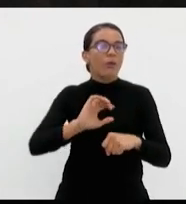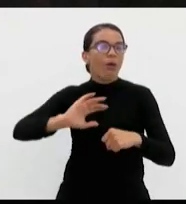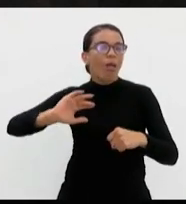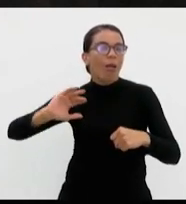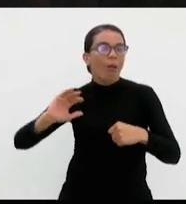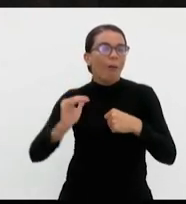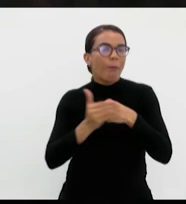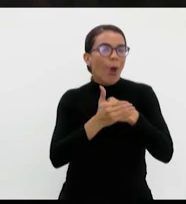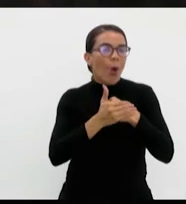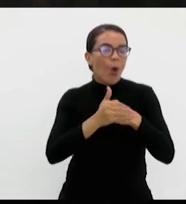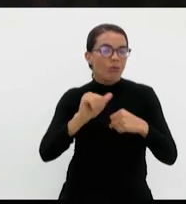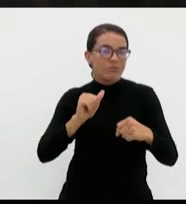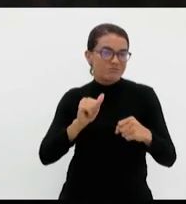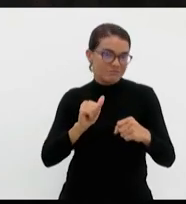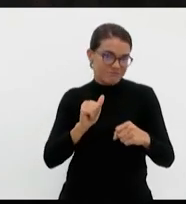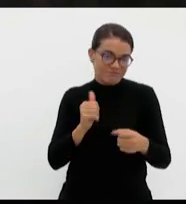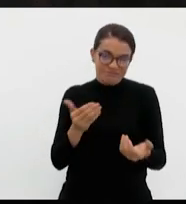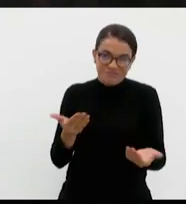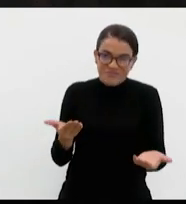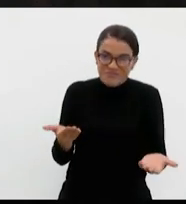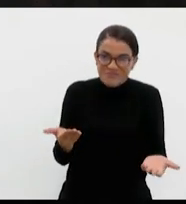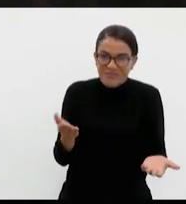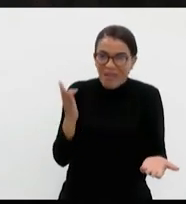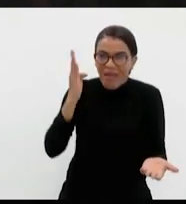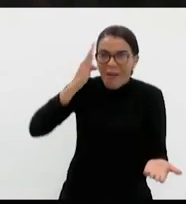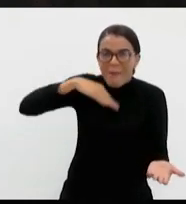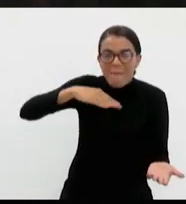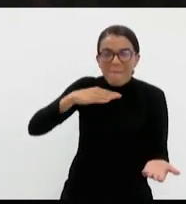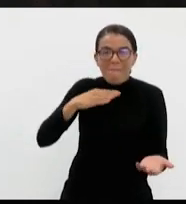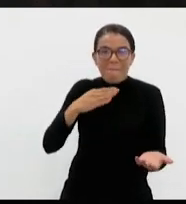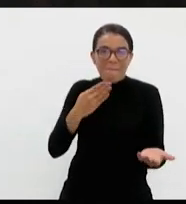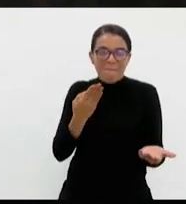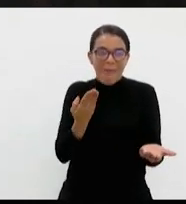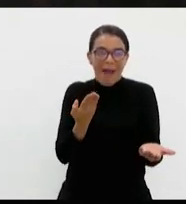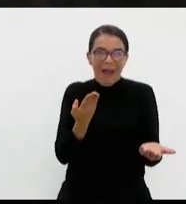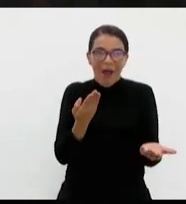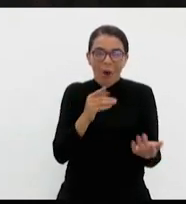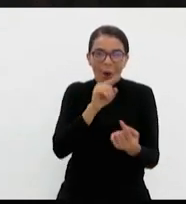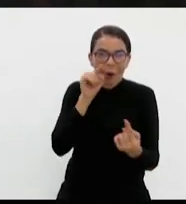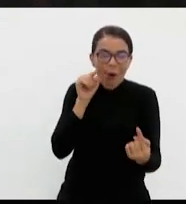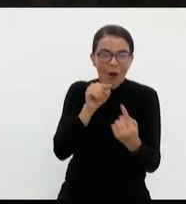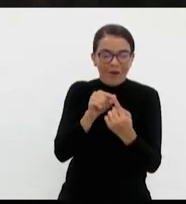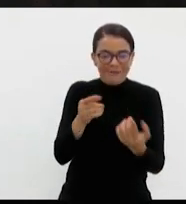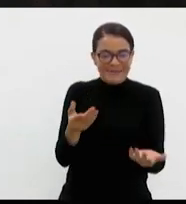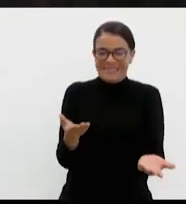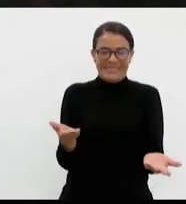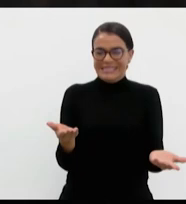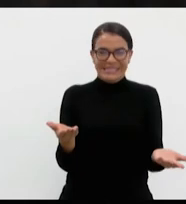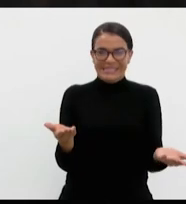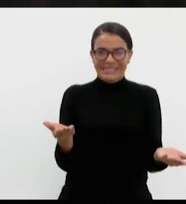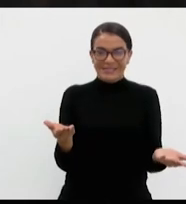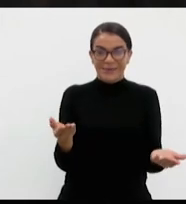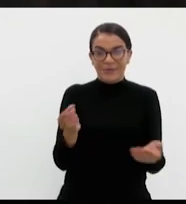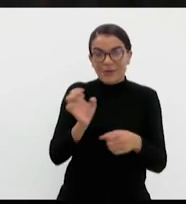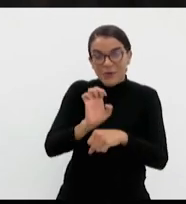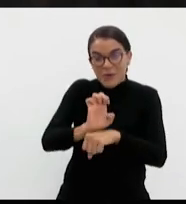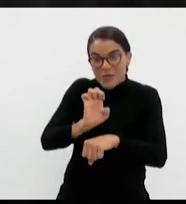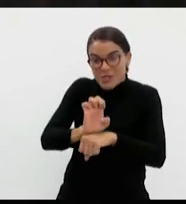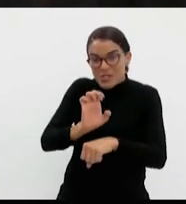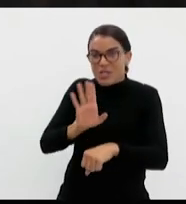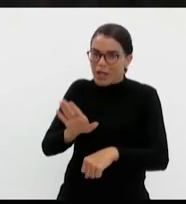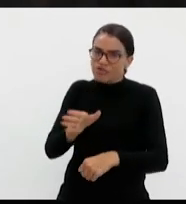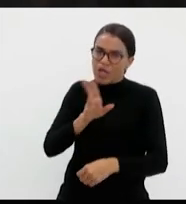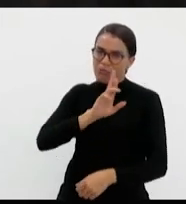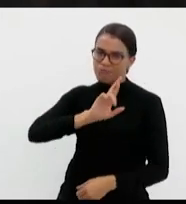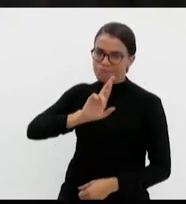ou má fé. É uma acusação muito séria. É claro que o Estado já